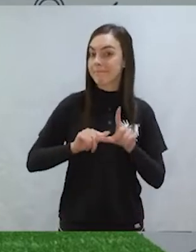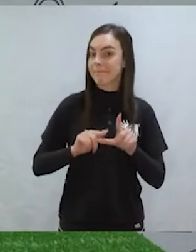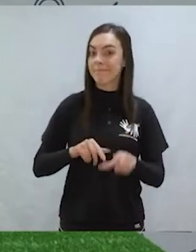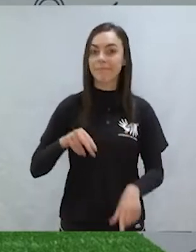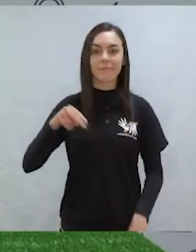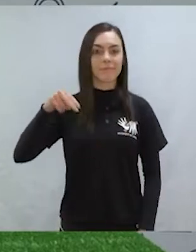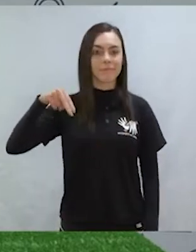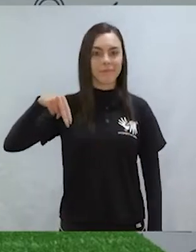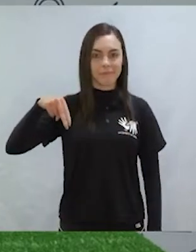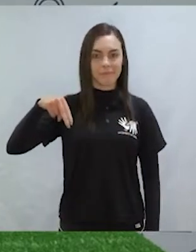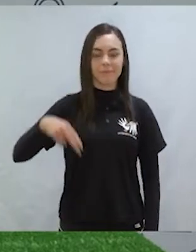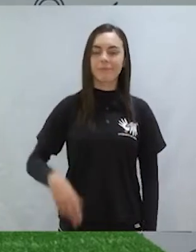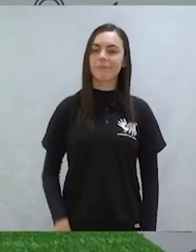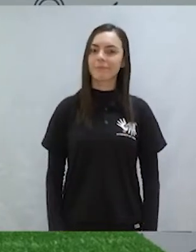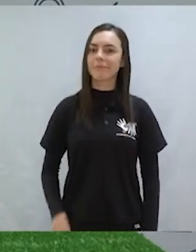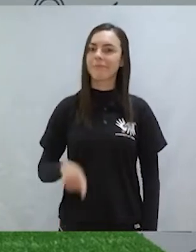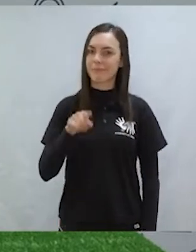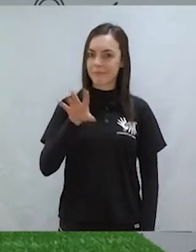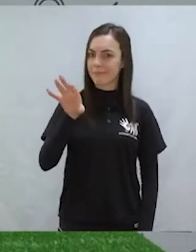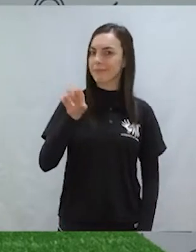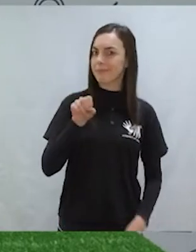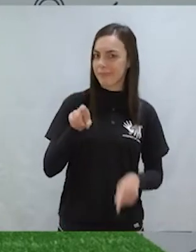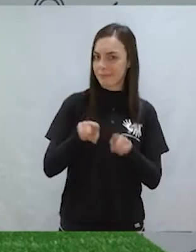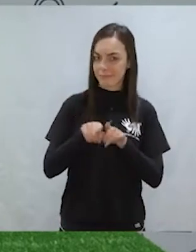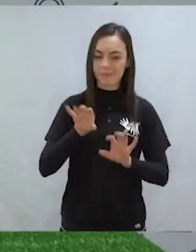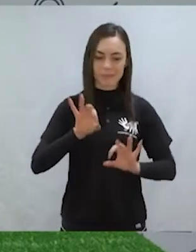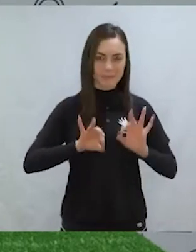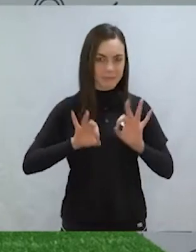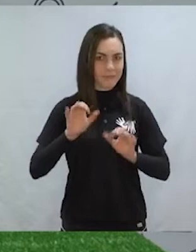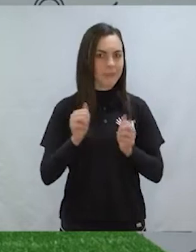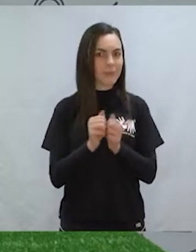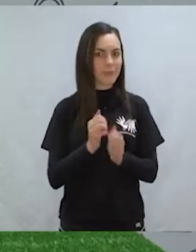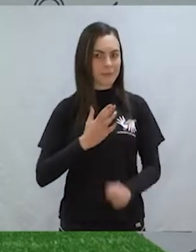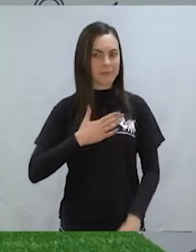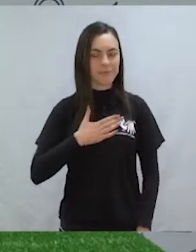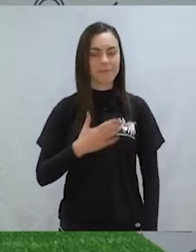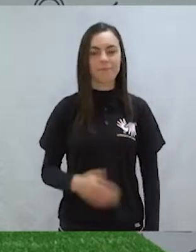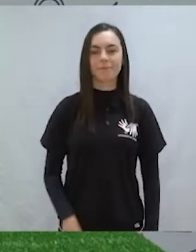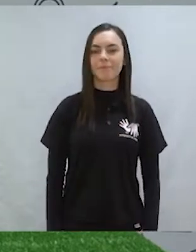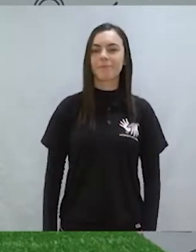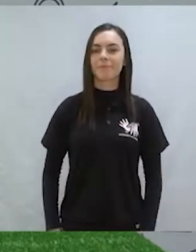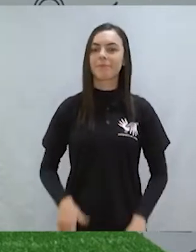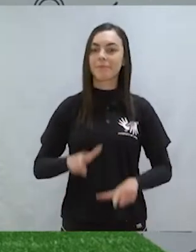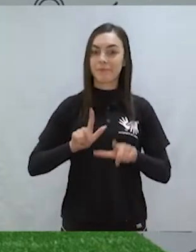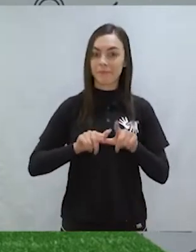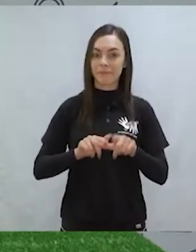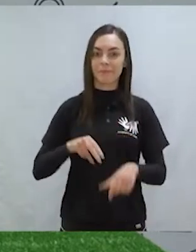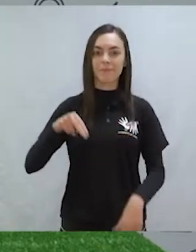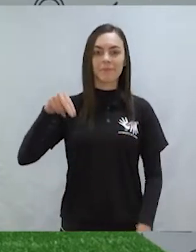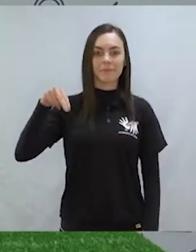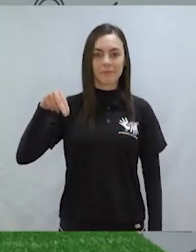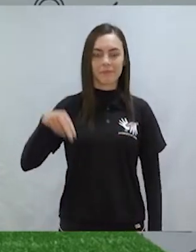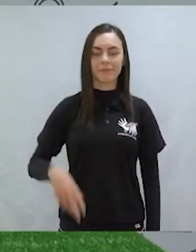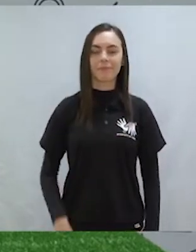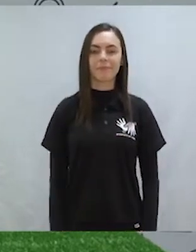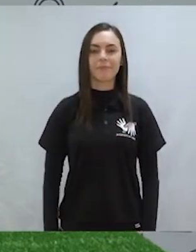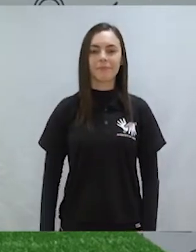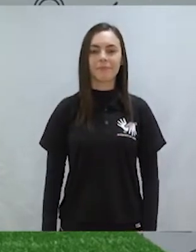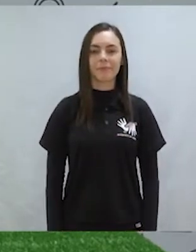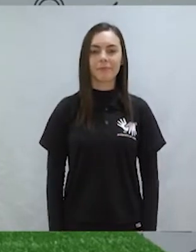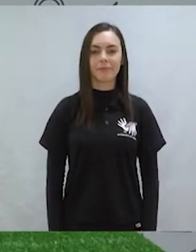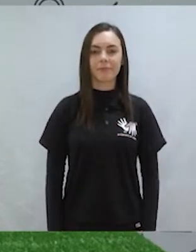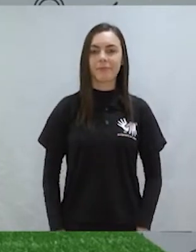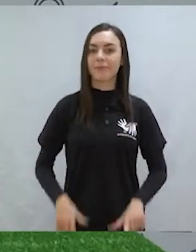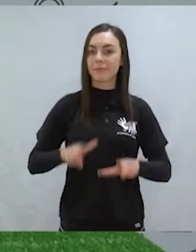letra N. Pegue aí também, vai montando junto aí com a prof. N. Muito